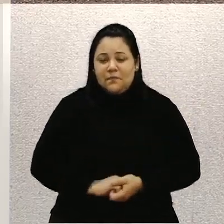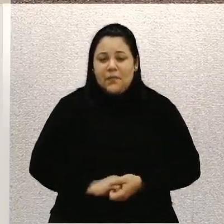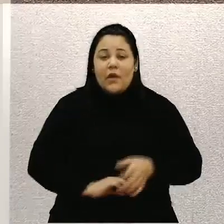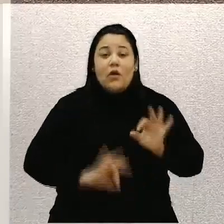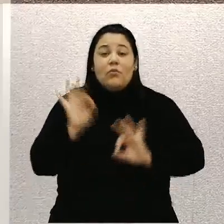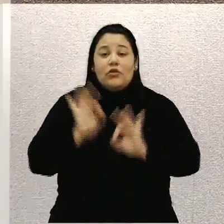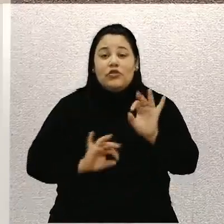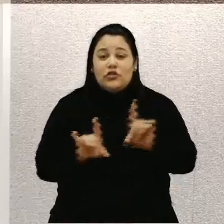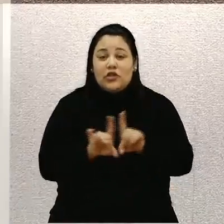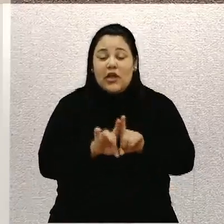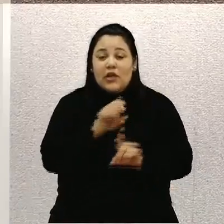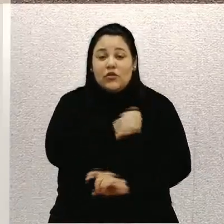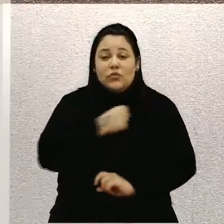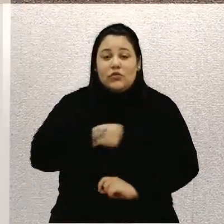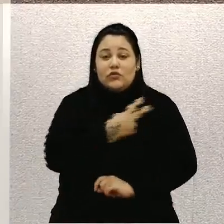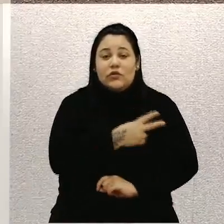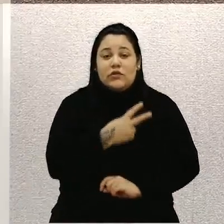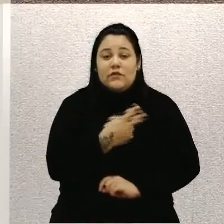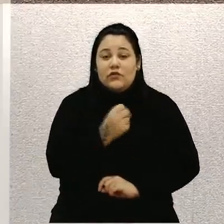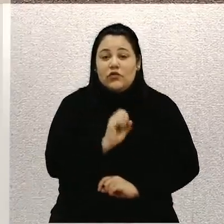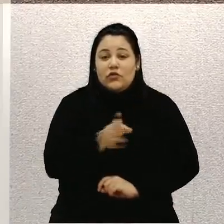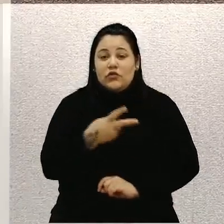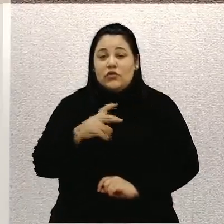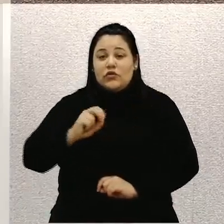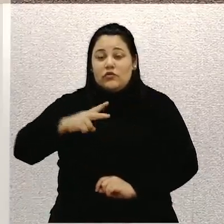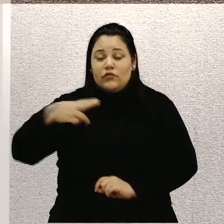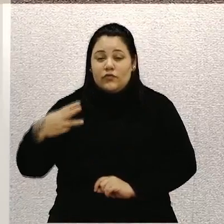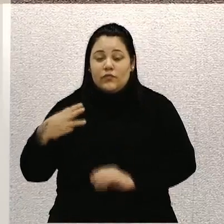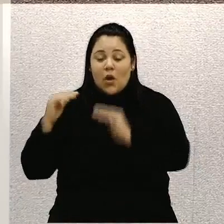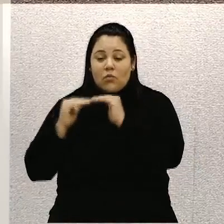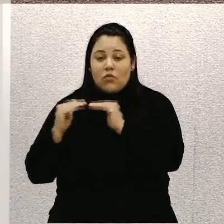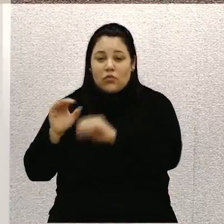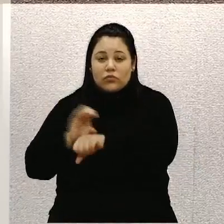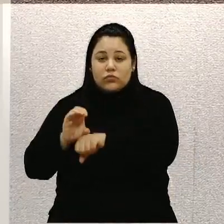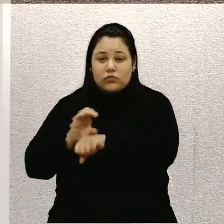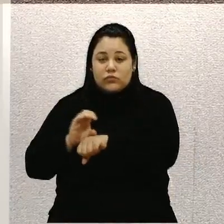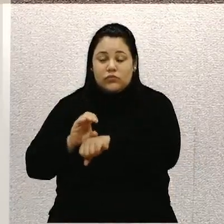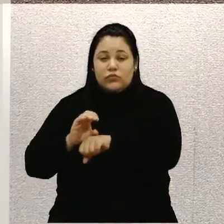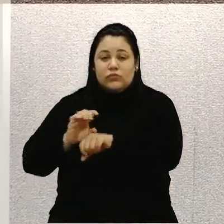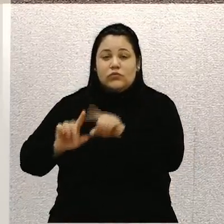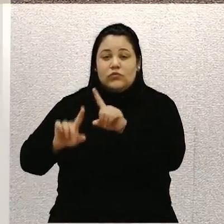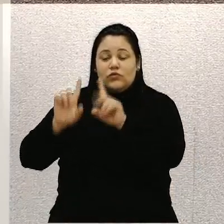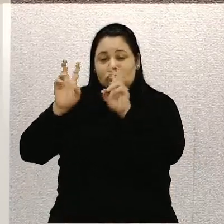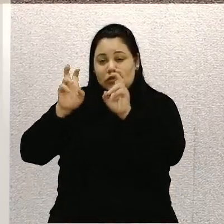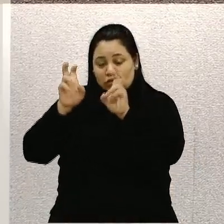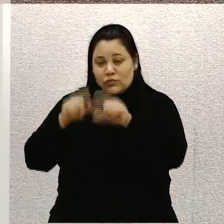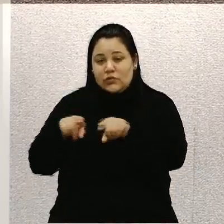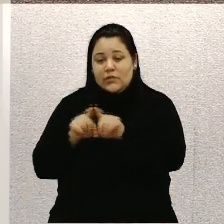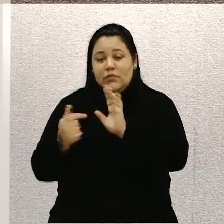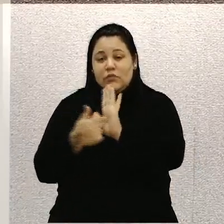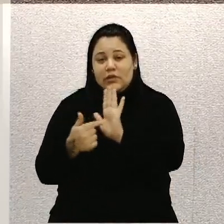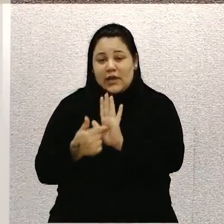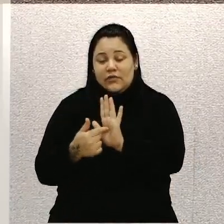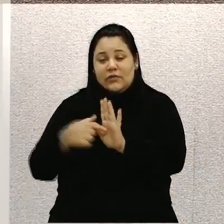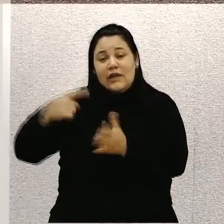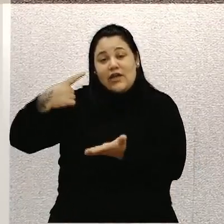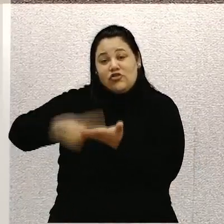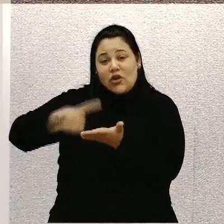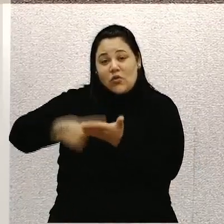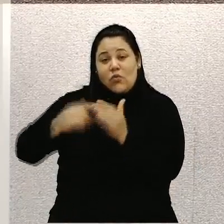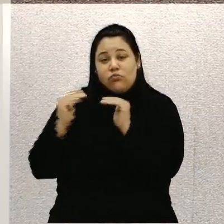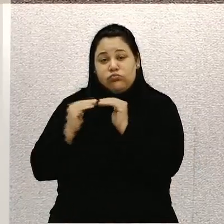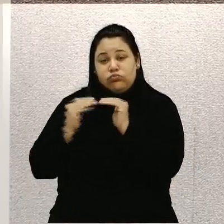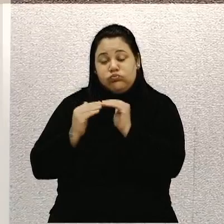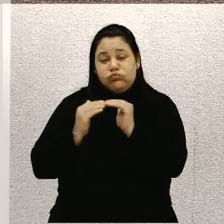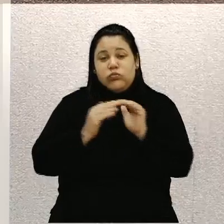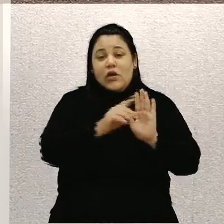lei número 228/2023, no tocante à constitucionalidade da matéria apresentada, estaria de acordo com o artigo 30, inciso